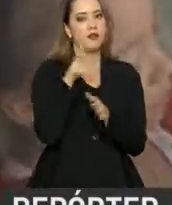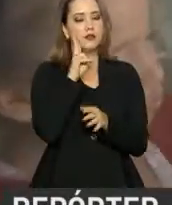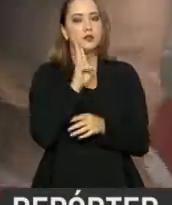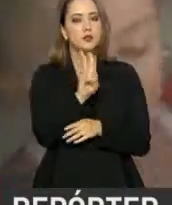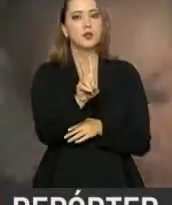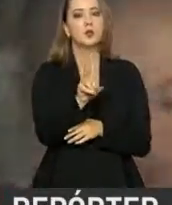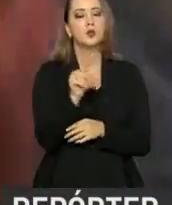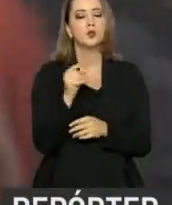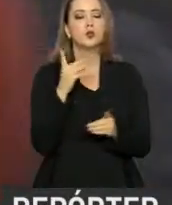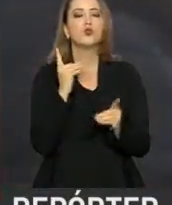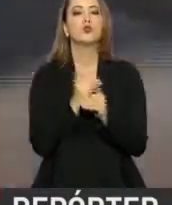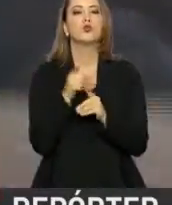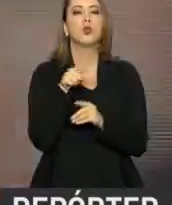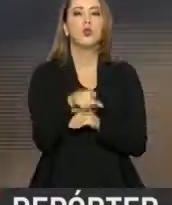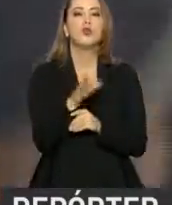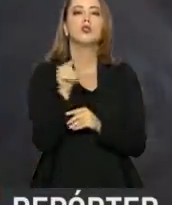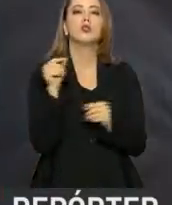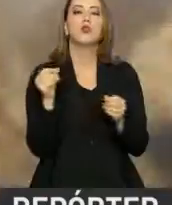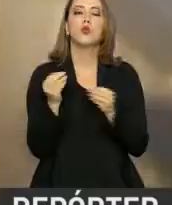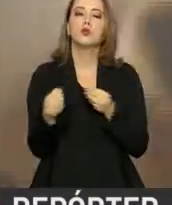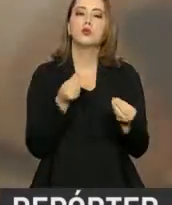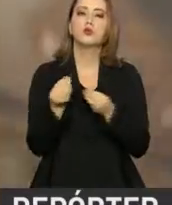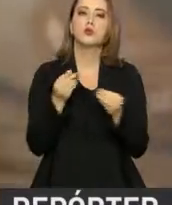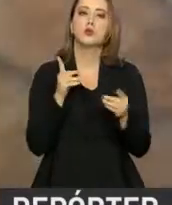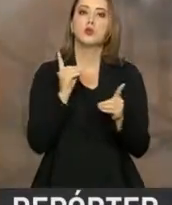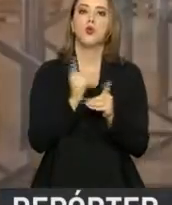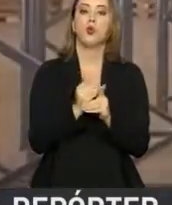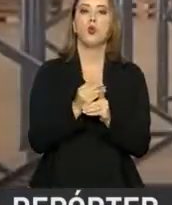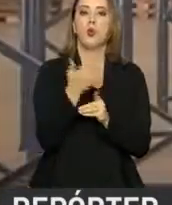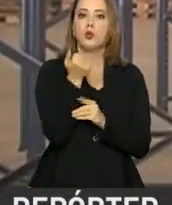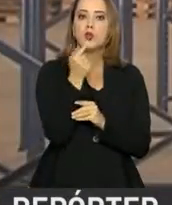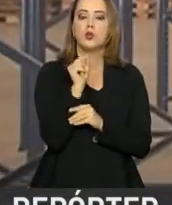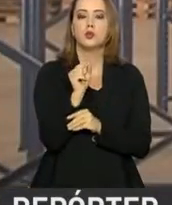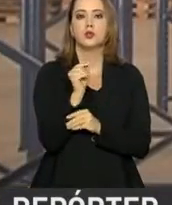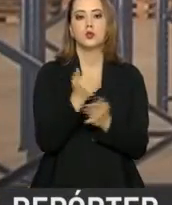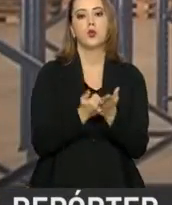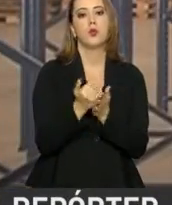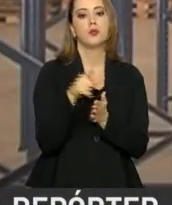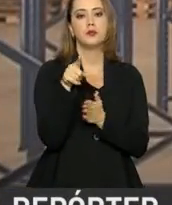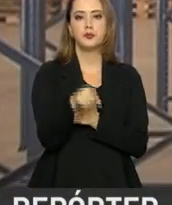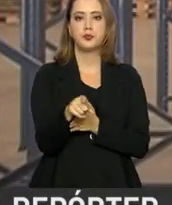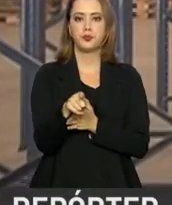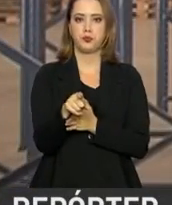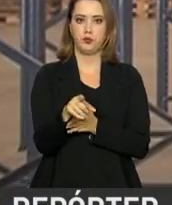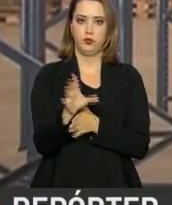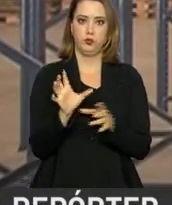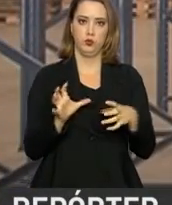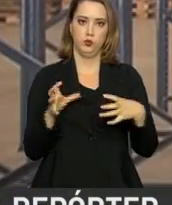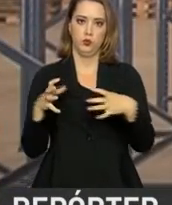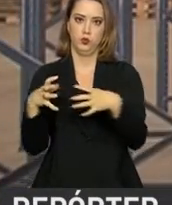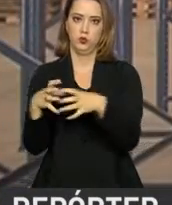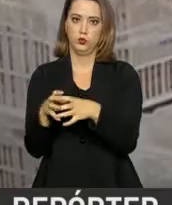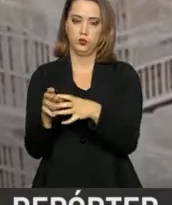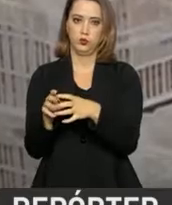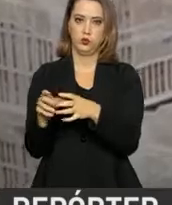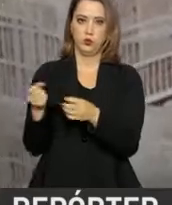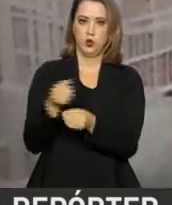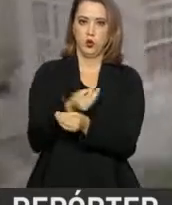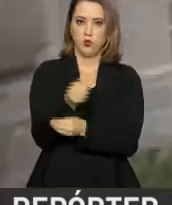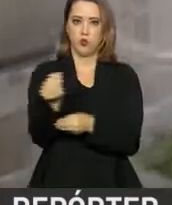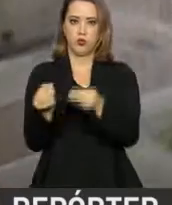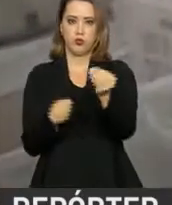descobrir de onde vem boa parte dessa comida tudo começa aqui é o centro de armazenagem e distribuição